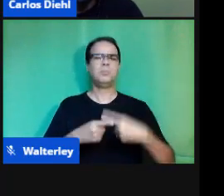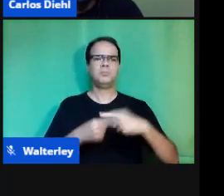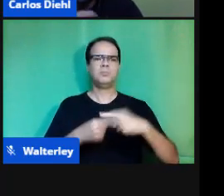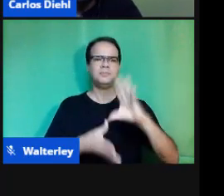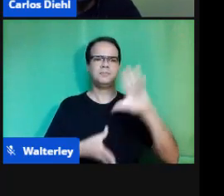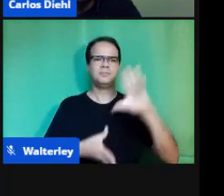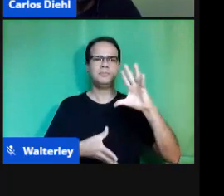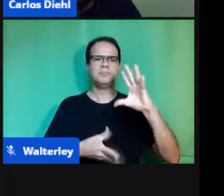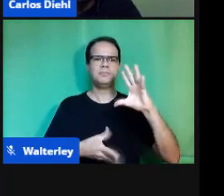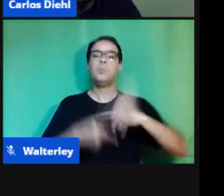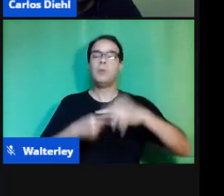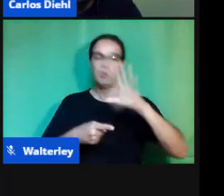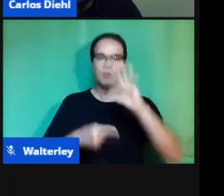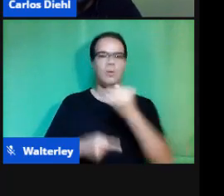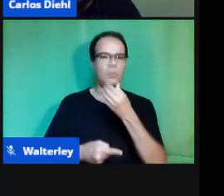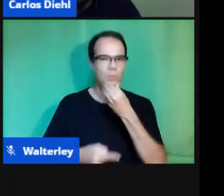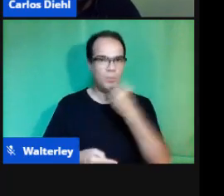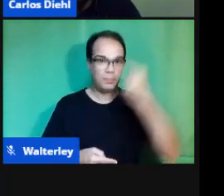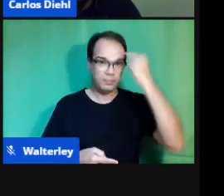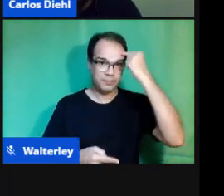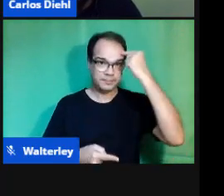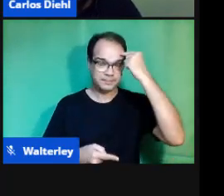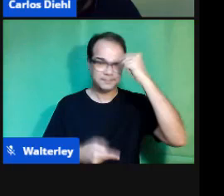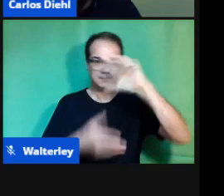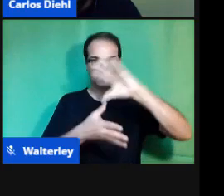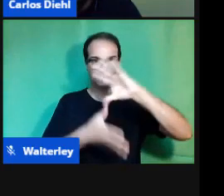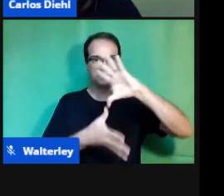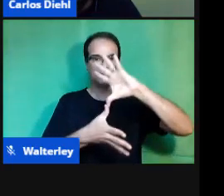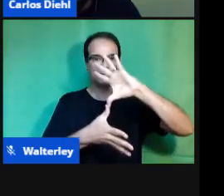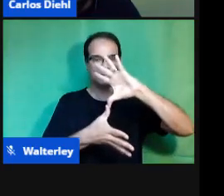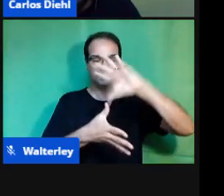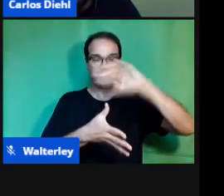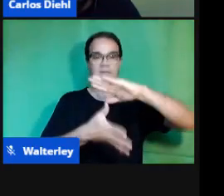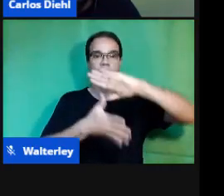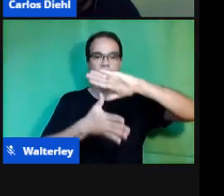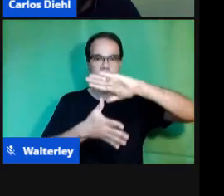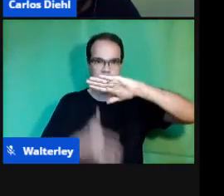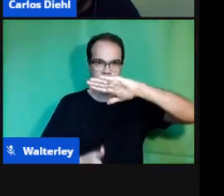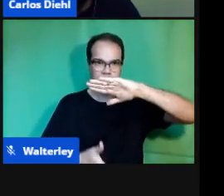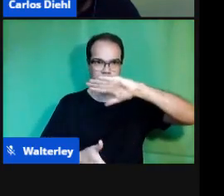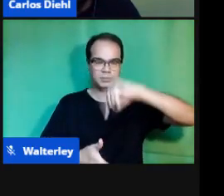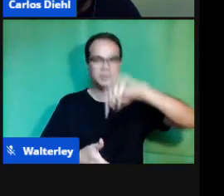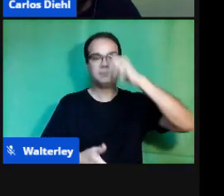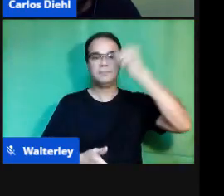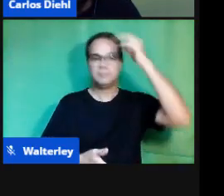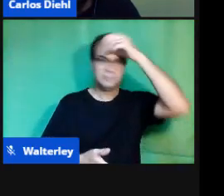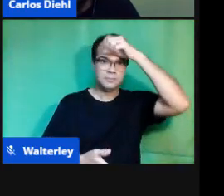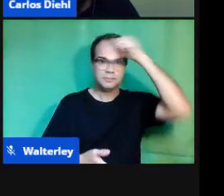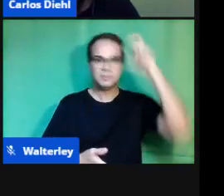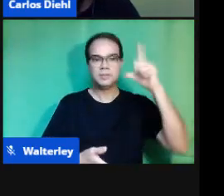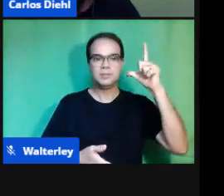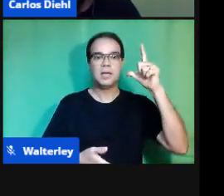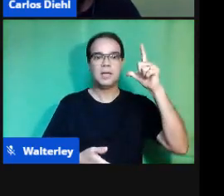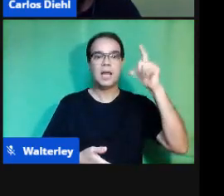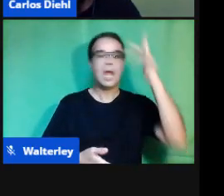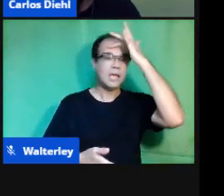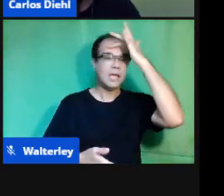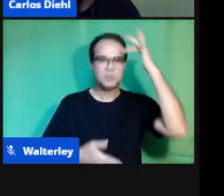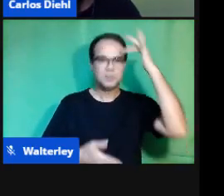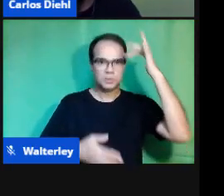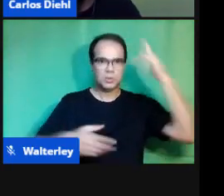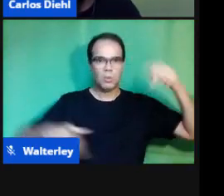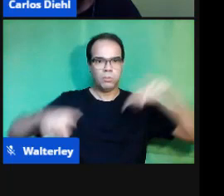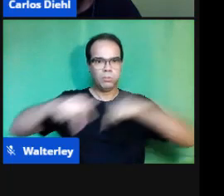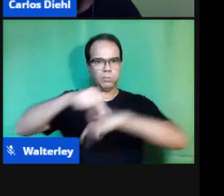Mato Grosso do Sul foi dividido não por pressão popular, mas que a população foi manipulada